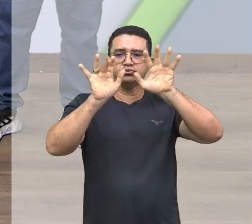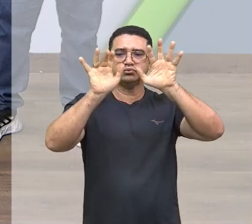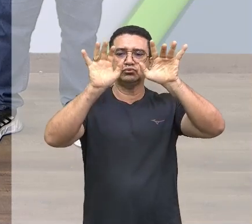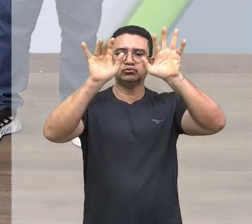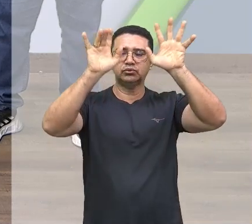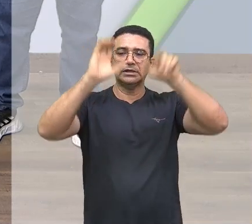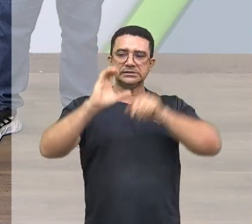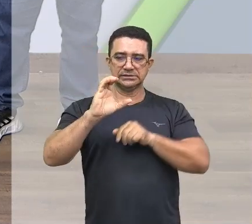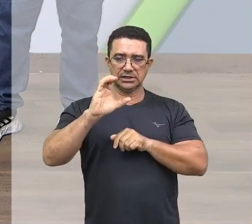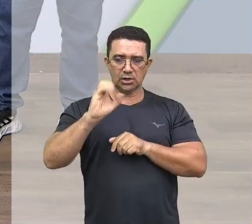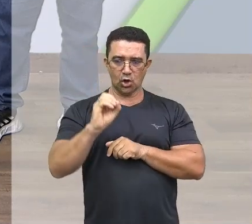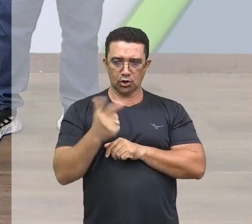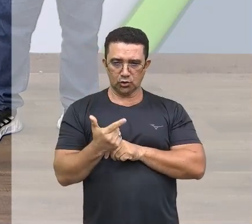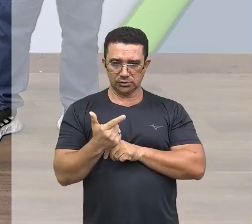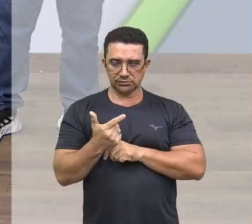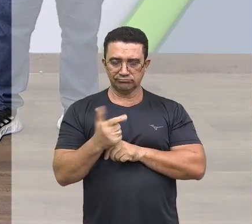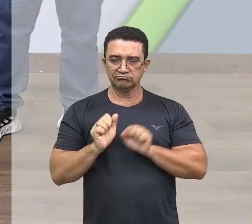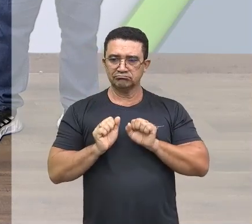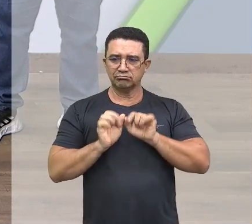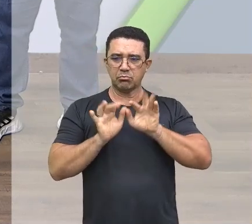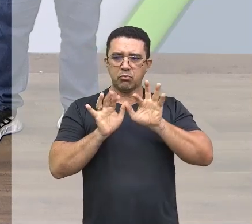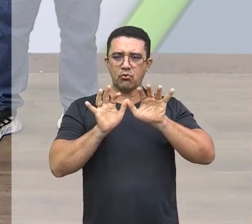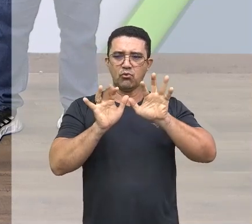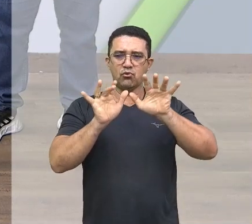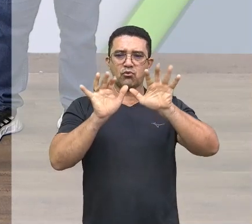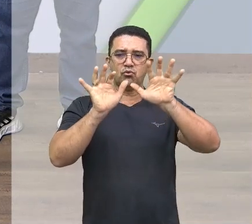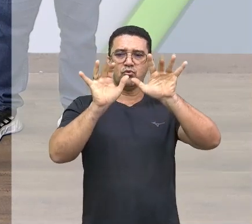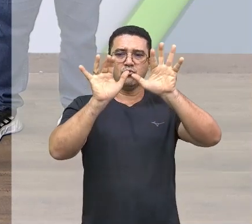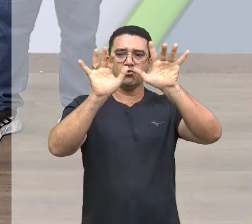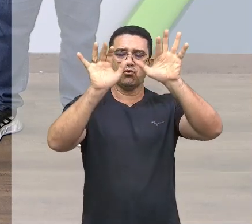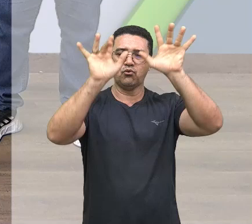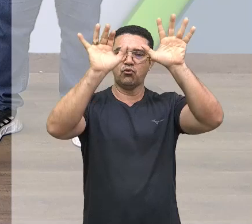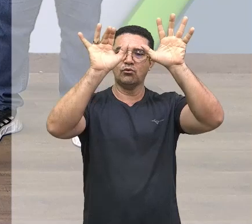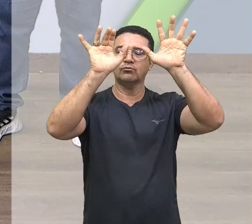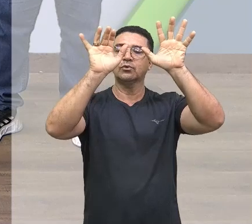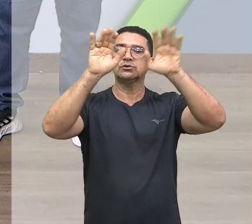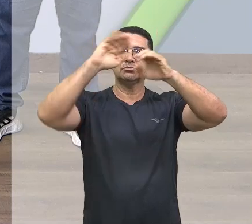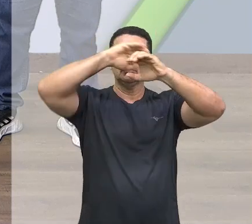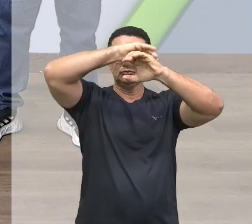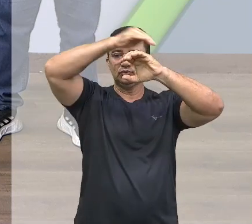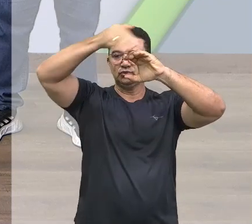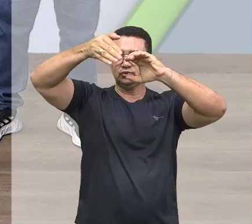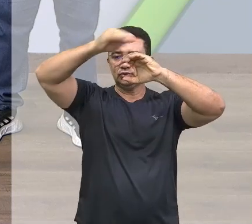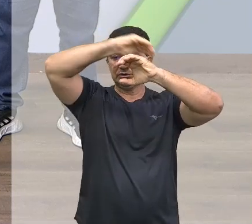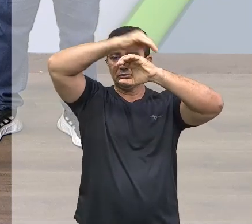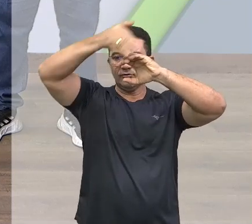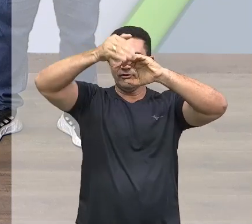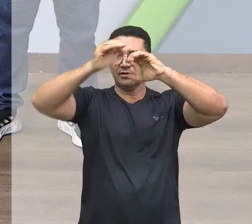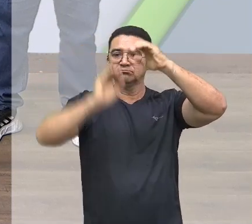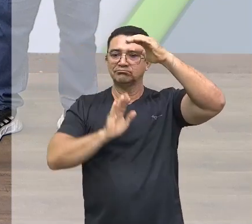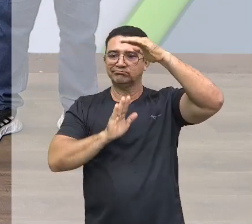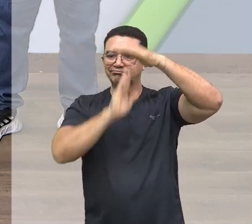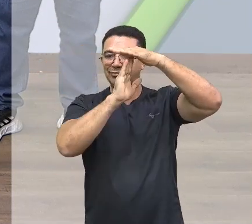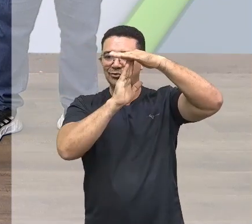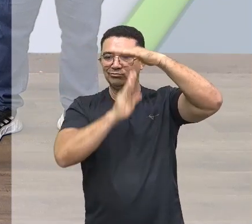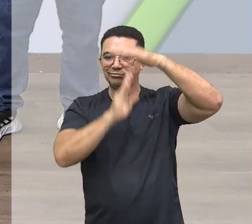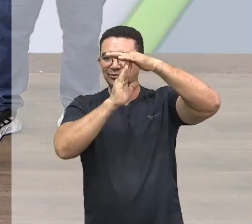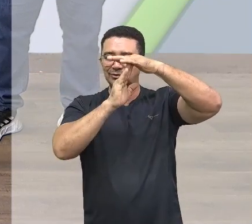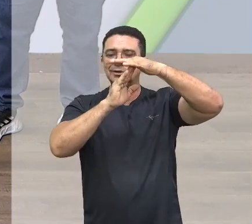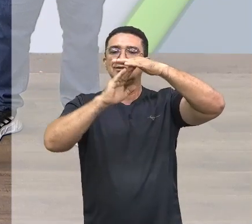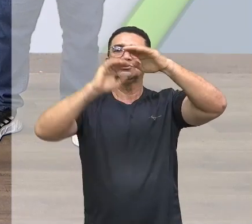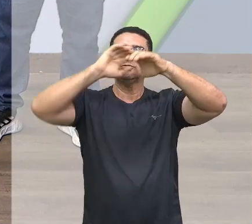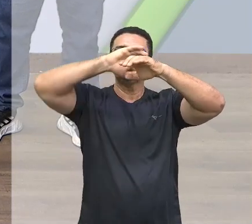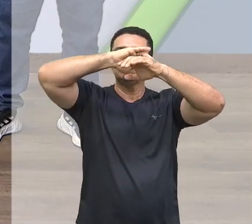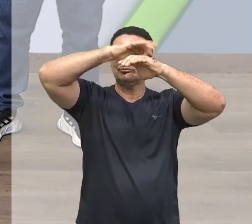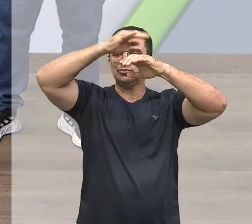especialmente o CO2. E esses gases de efeito estufa ficam presos ali na atmosfera, fazem com que